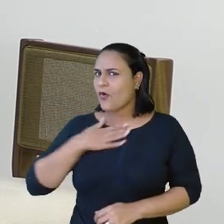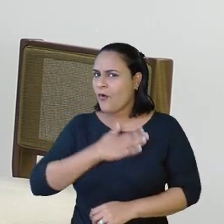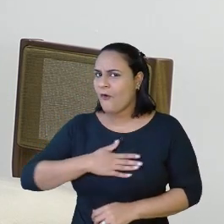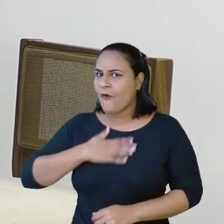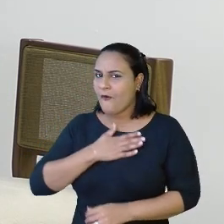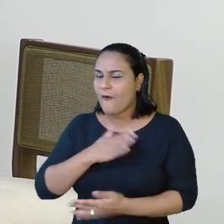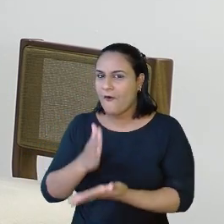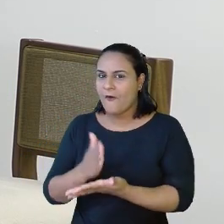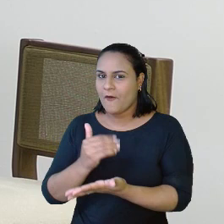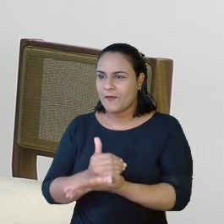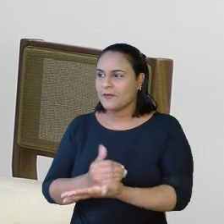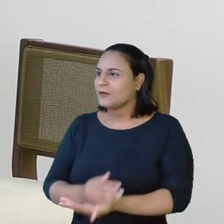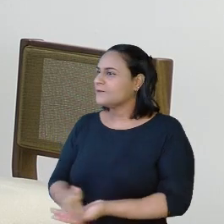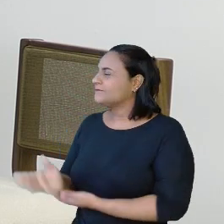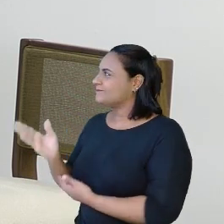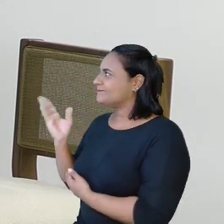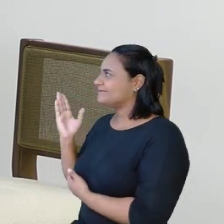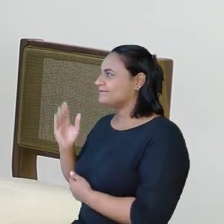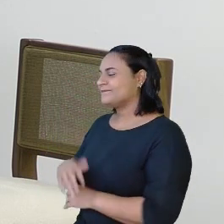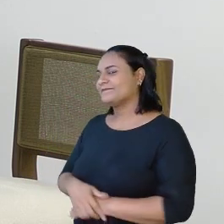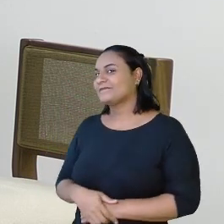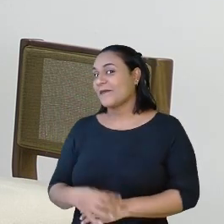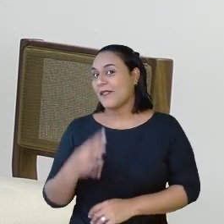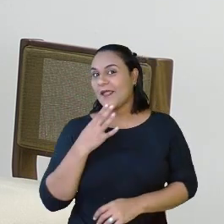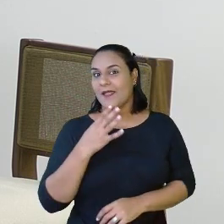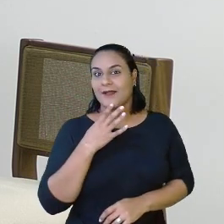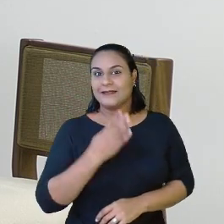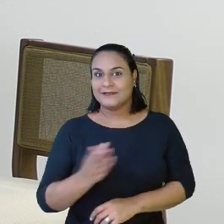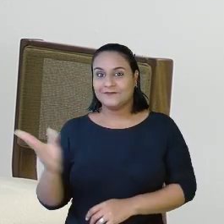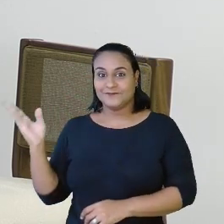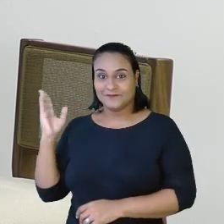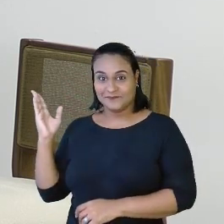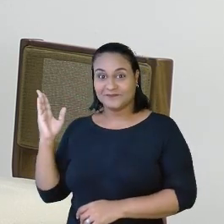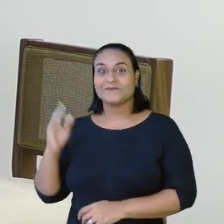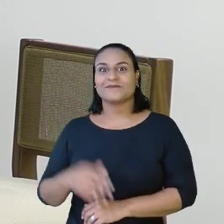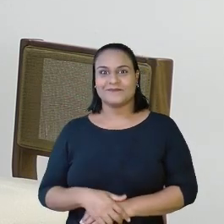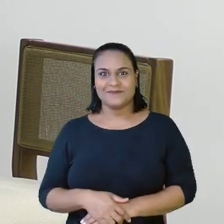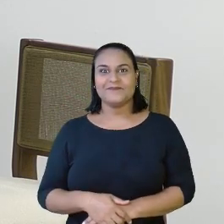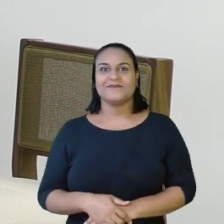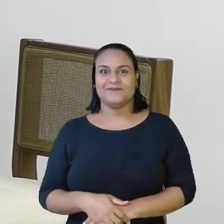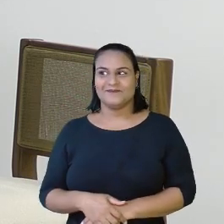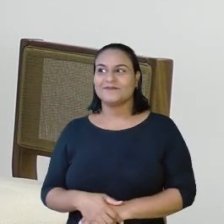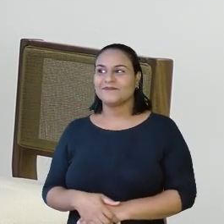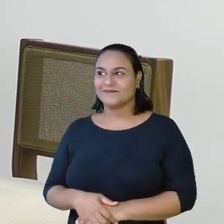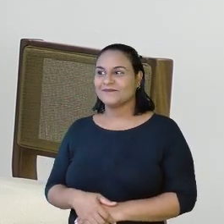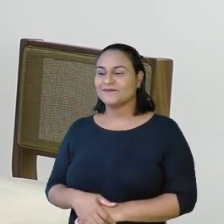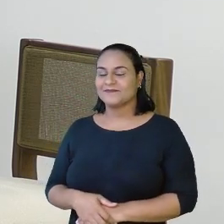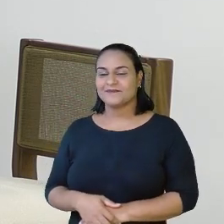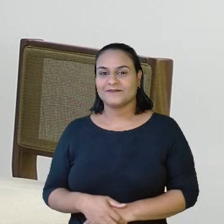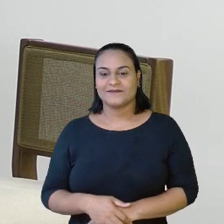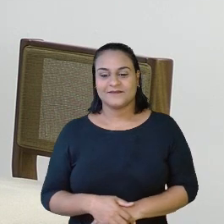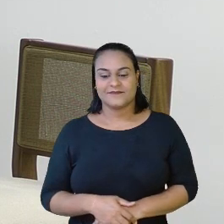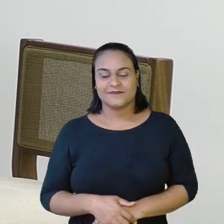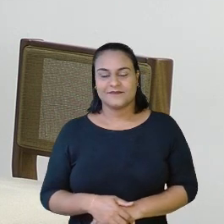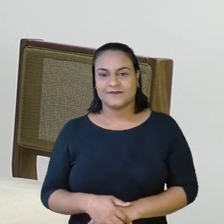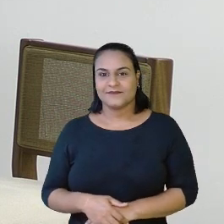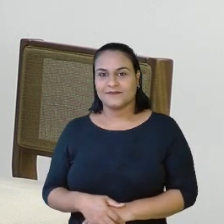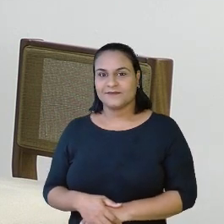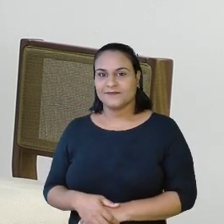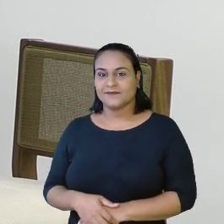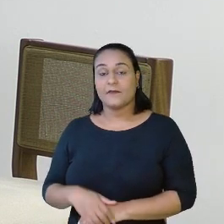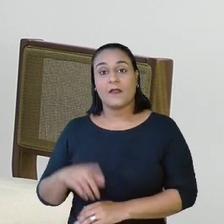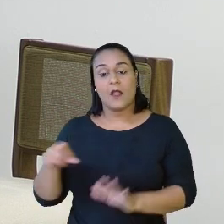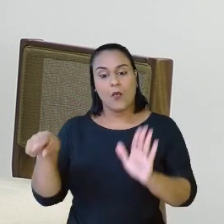bolo? Então, vamos conhecer esta receita para a gente pode tomar com o nosso chá. É